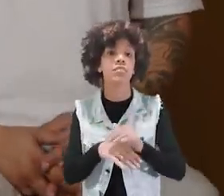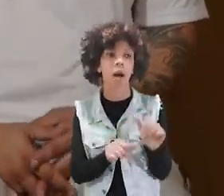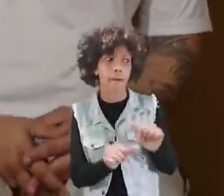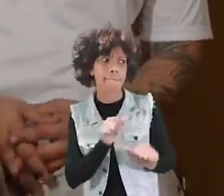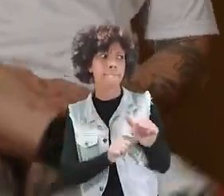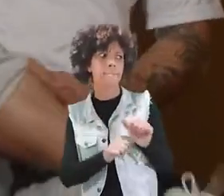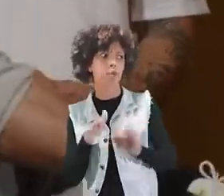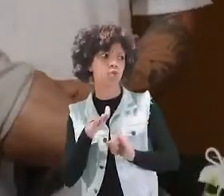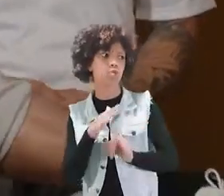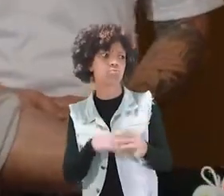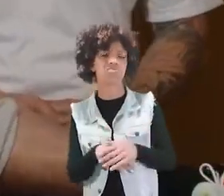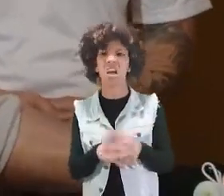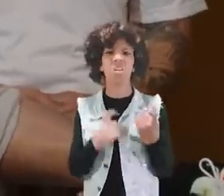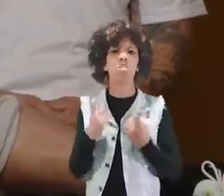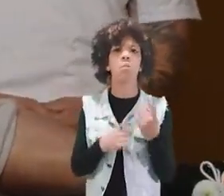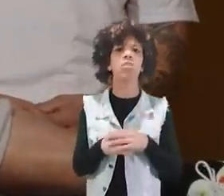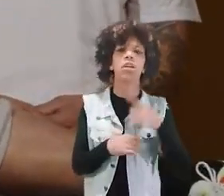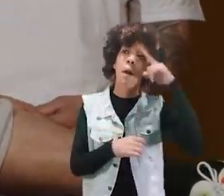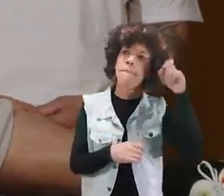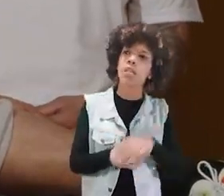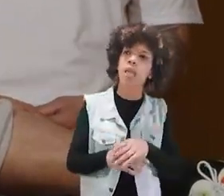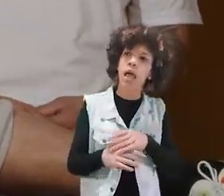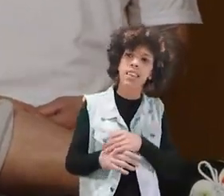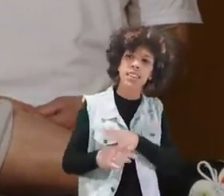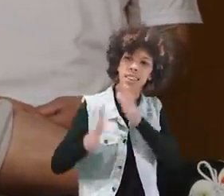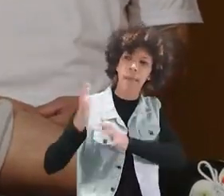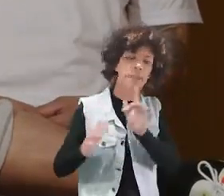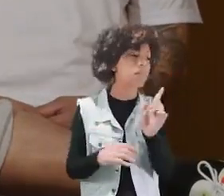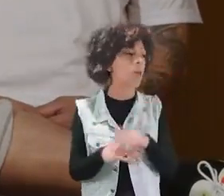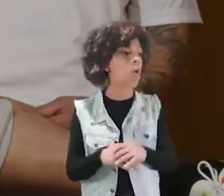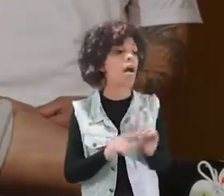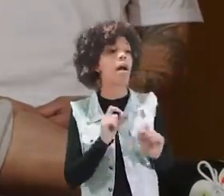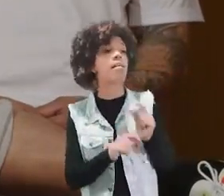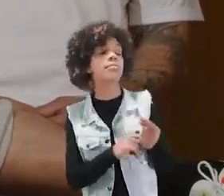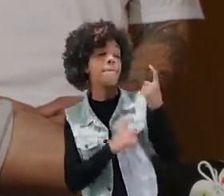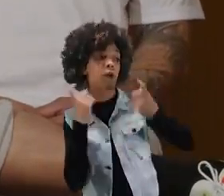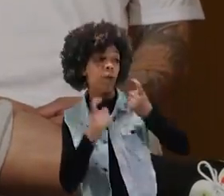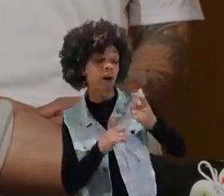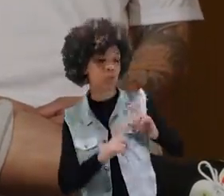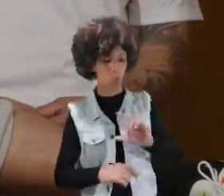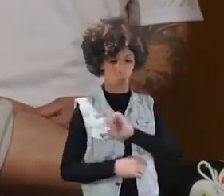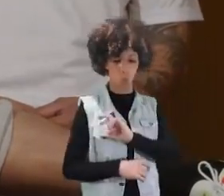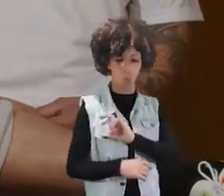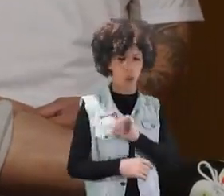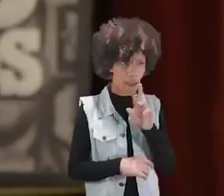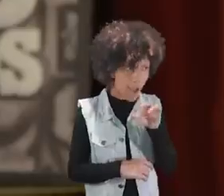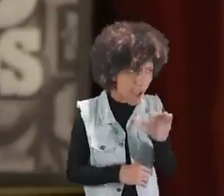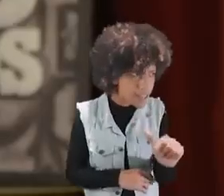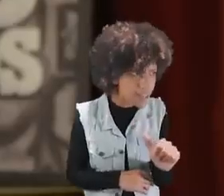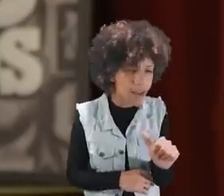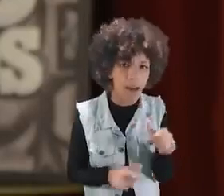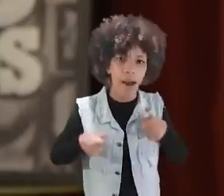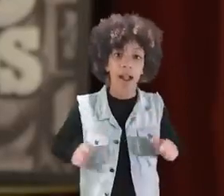por instituição ele não tá preocupado se foi o Maurício que deu uma pedrada tá preocupado com o escudo que você tá Opa raça vou poder raça